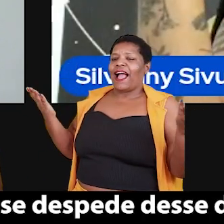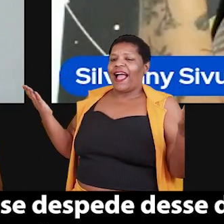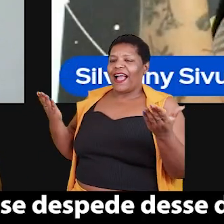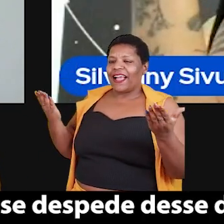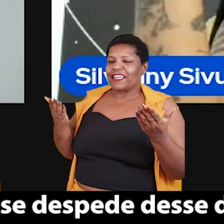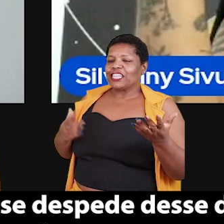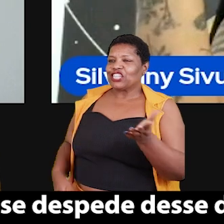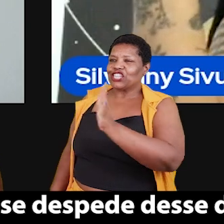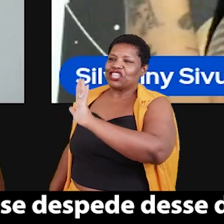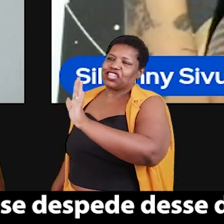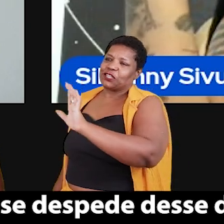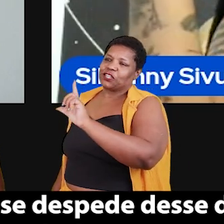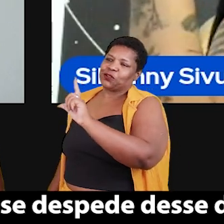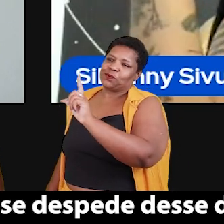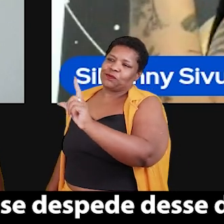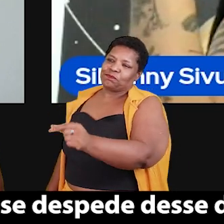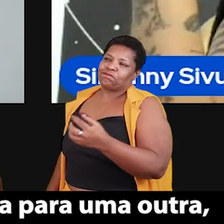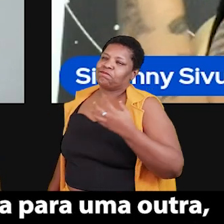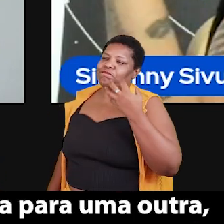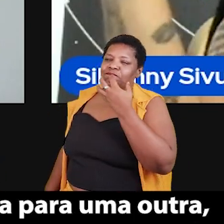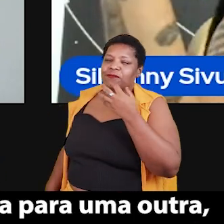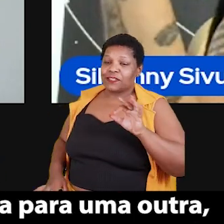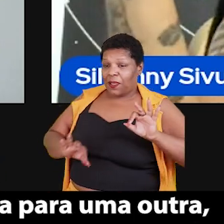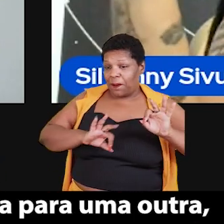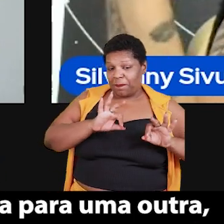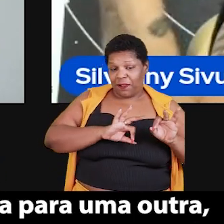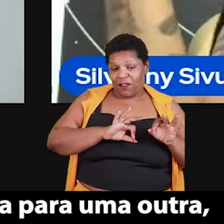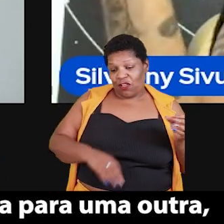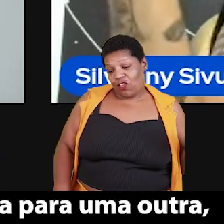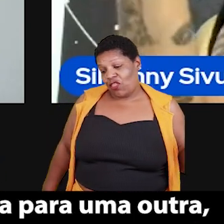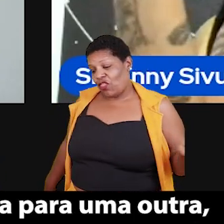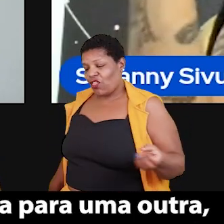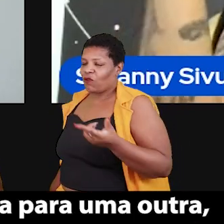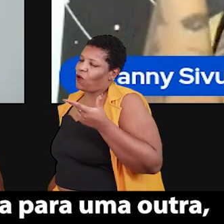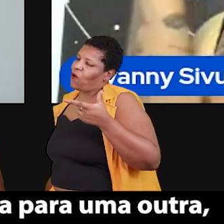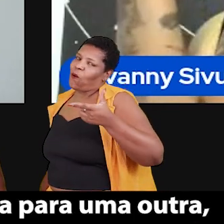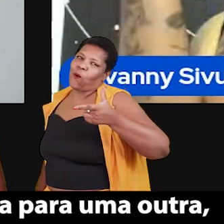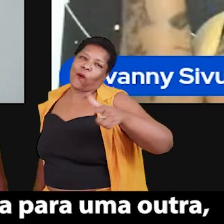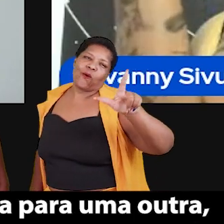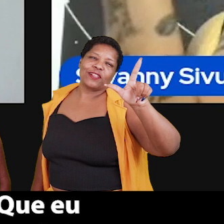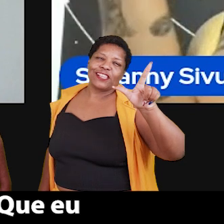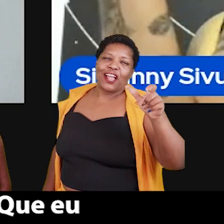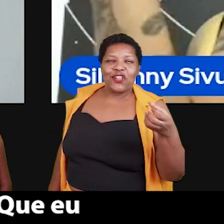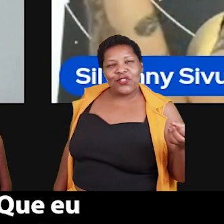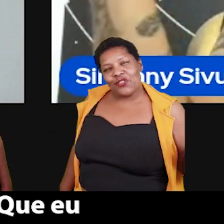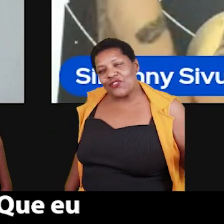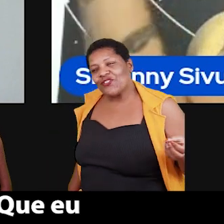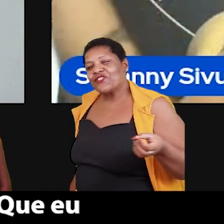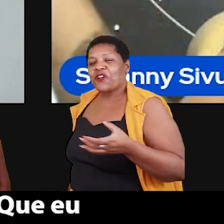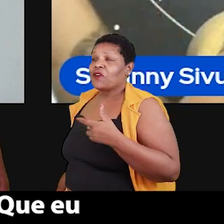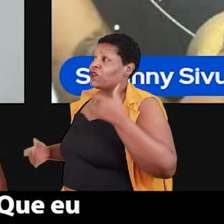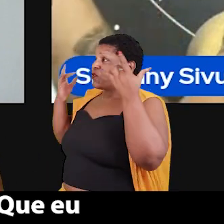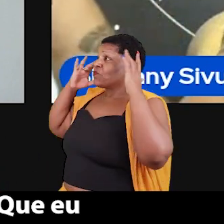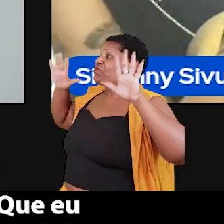gente se despede desse disco incrível e se prepara para para uma nova era que eu não